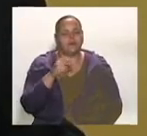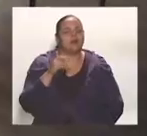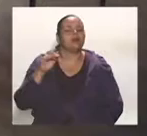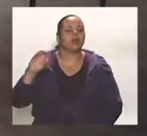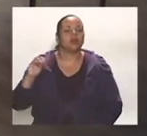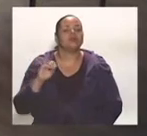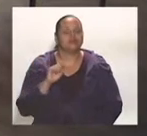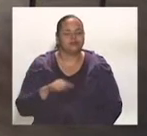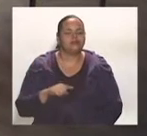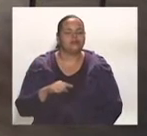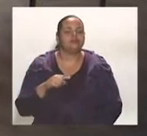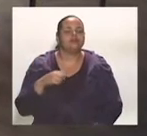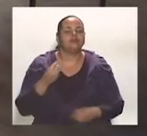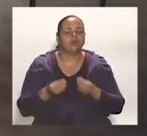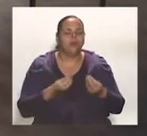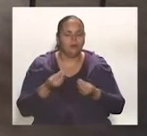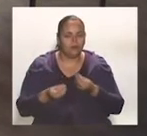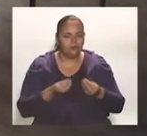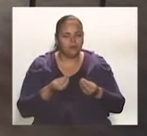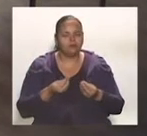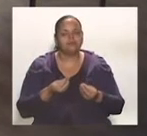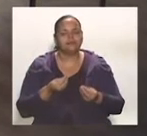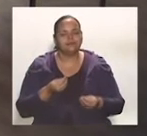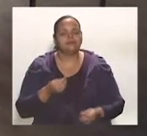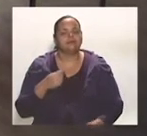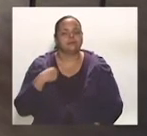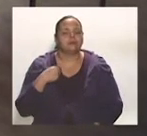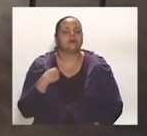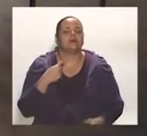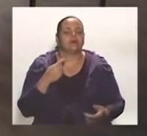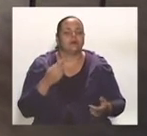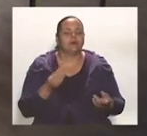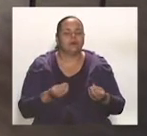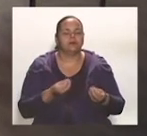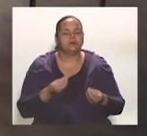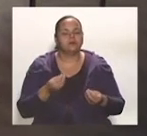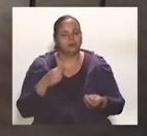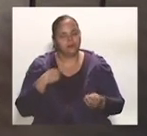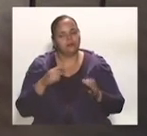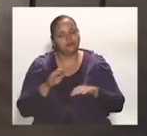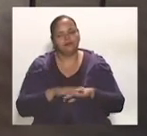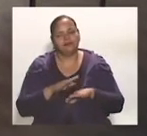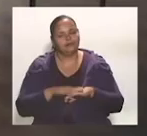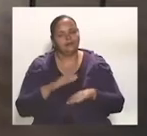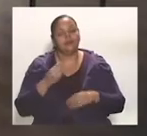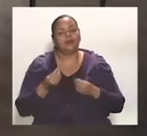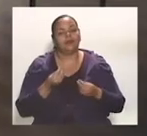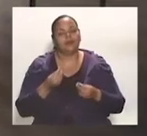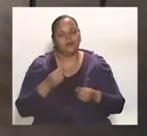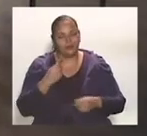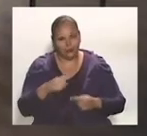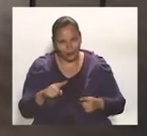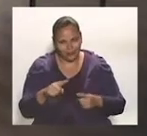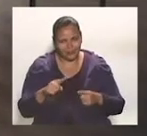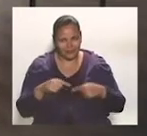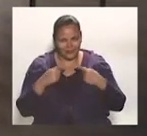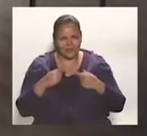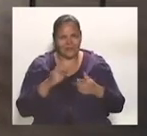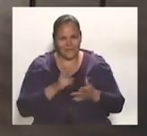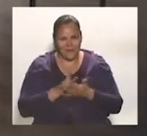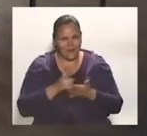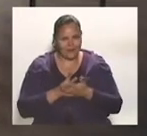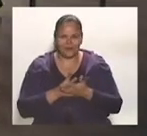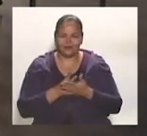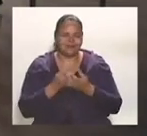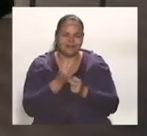você pode ter o caso da federação também ser beneficiária do Profut. É verdade. Então, como é que pode a federação aplicar uma sanção quando ela também... Com ela mesma. Como